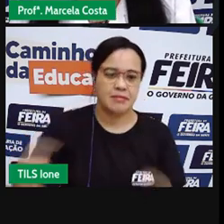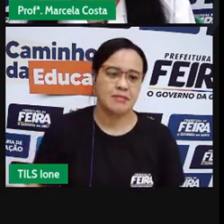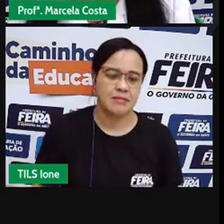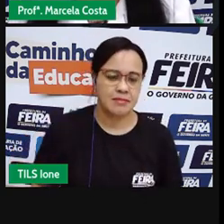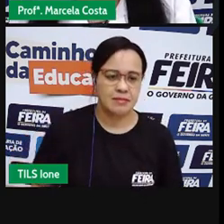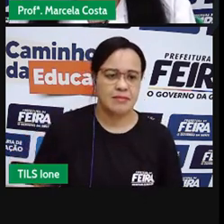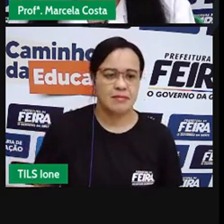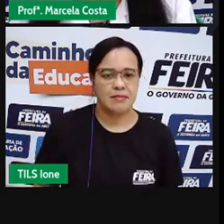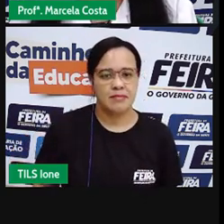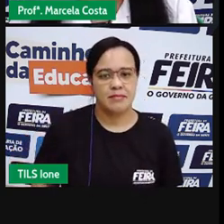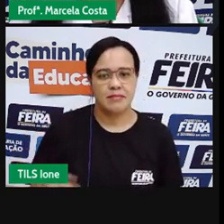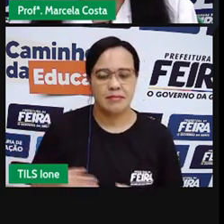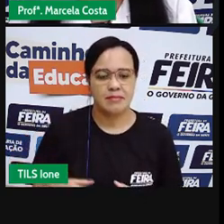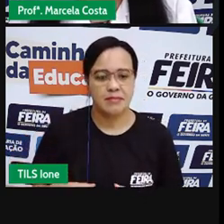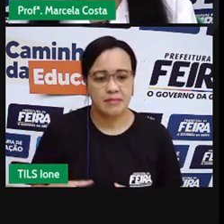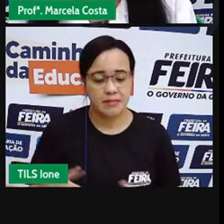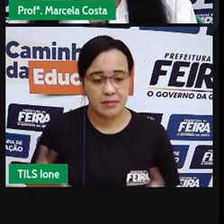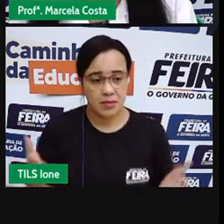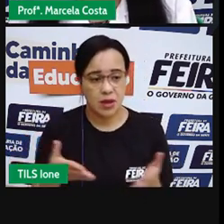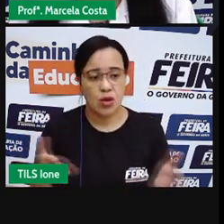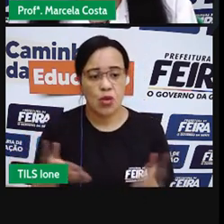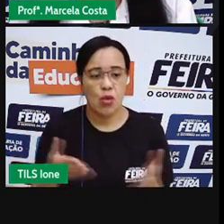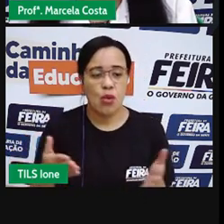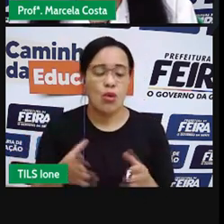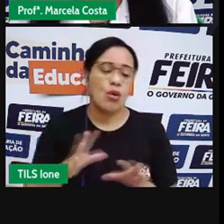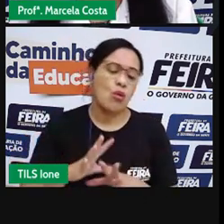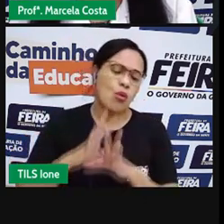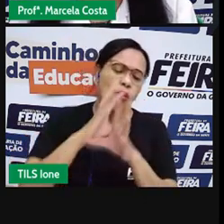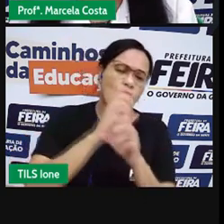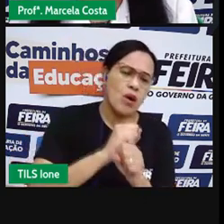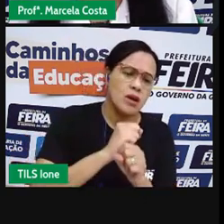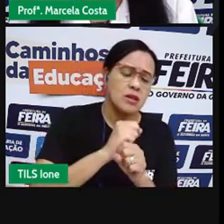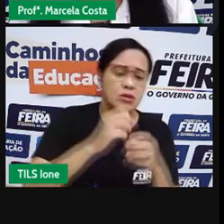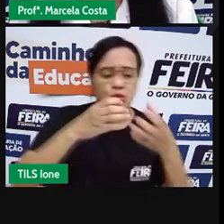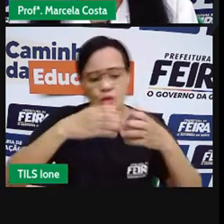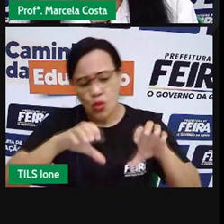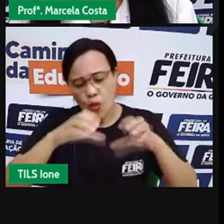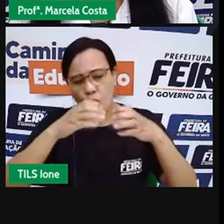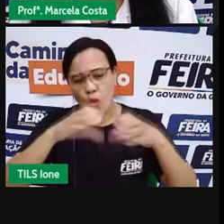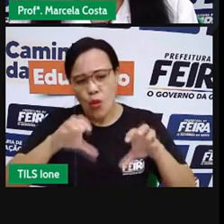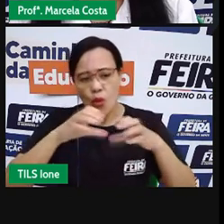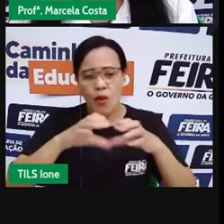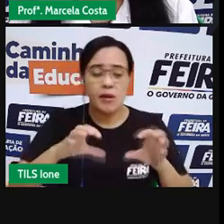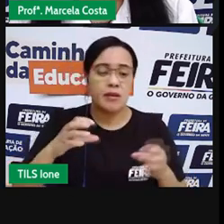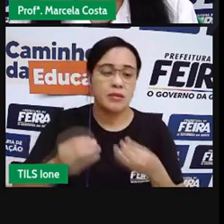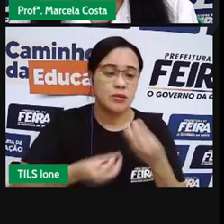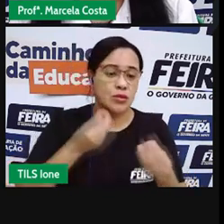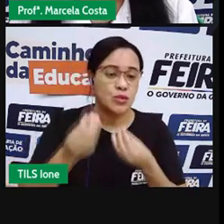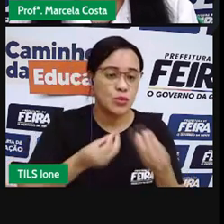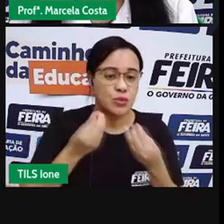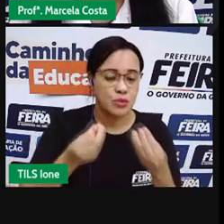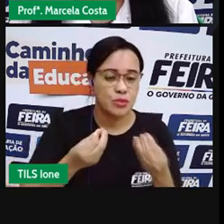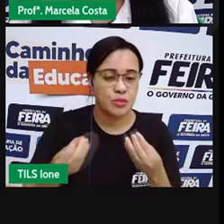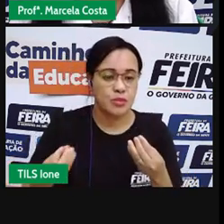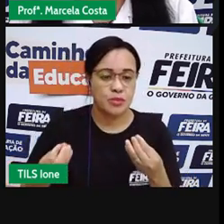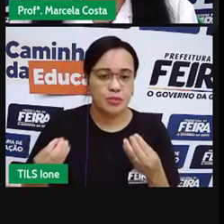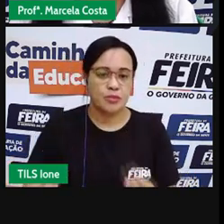Vamos representar aqui a quantidade de ovos que ela colocou primeiro.